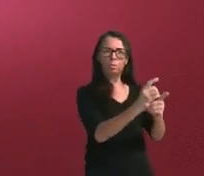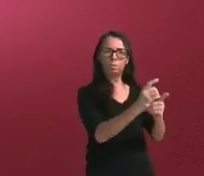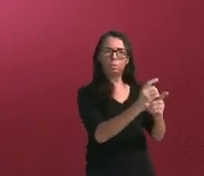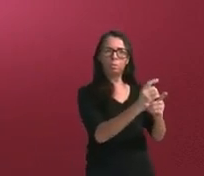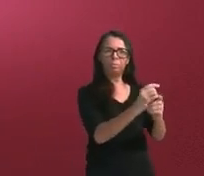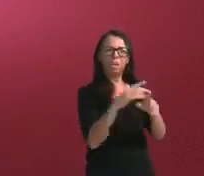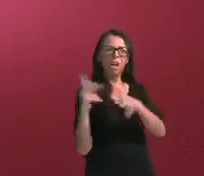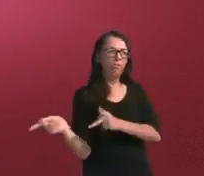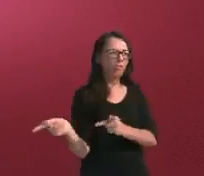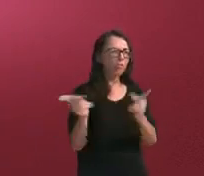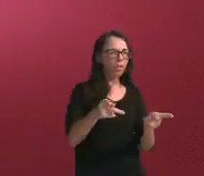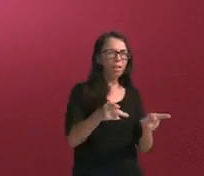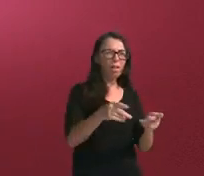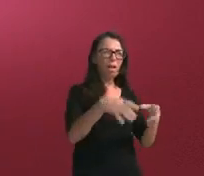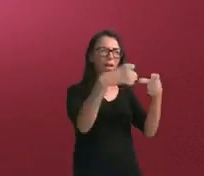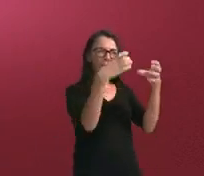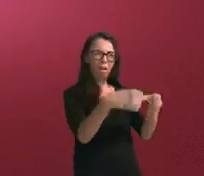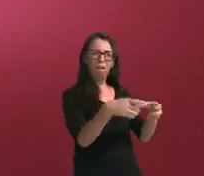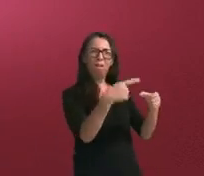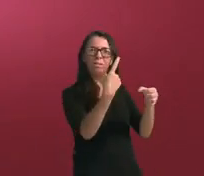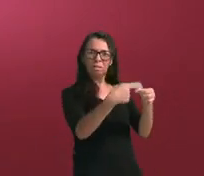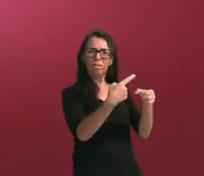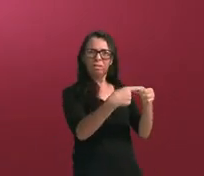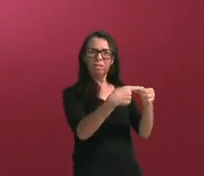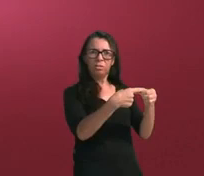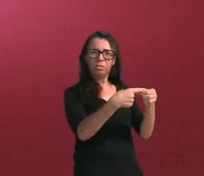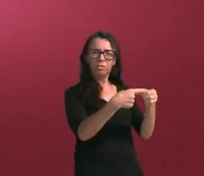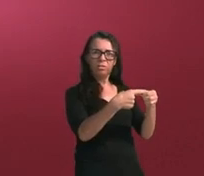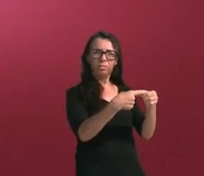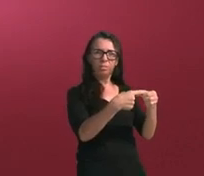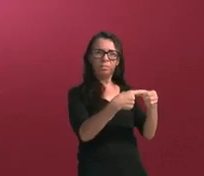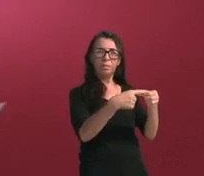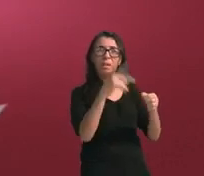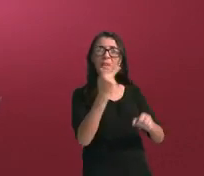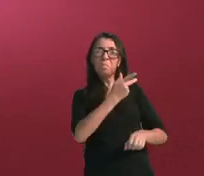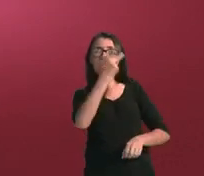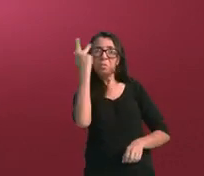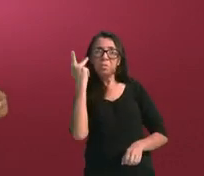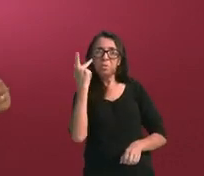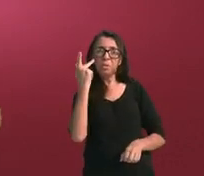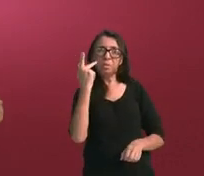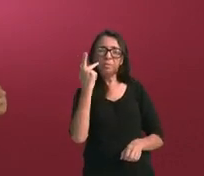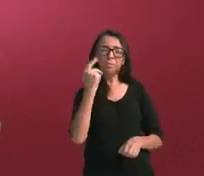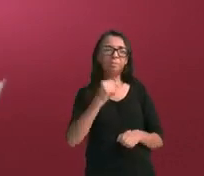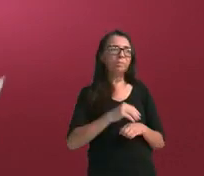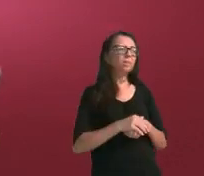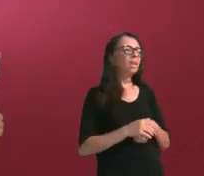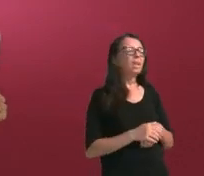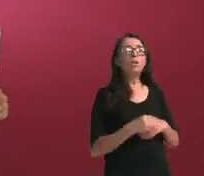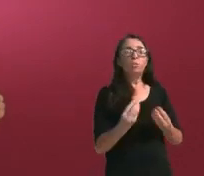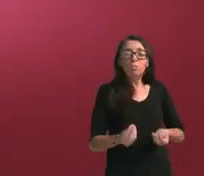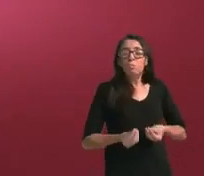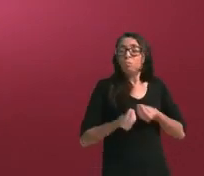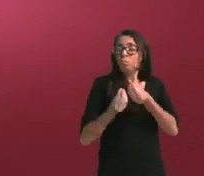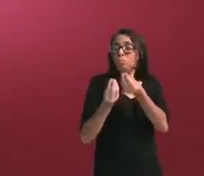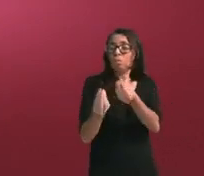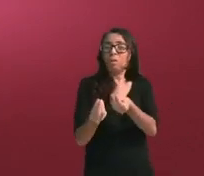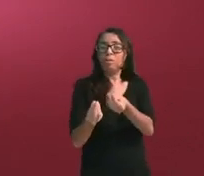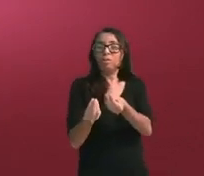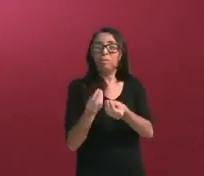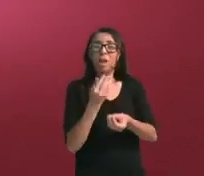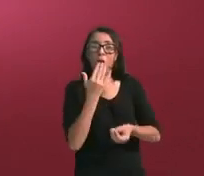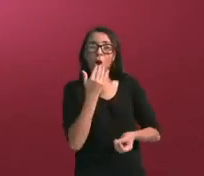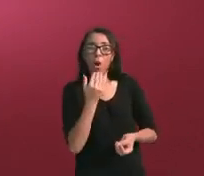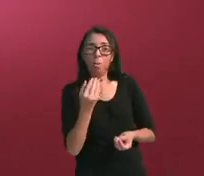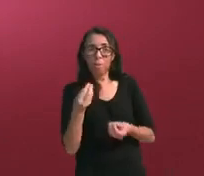comida, comam o que foi oferecido. É a ordem dos discípulos que iriam divulgar